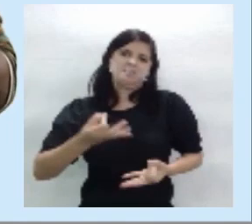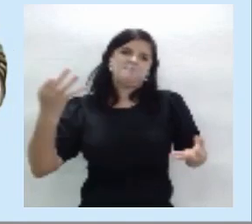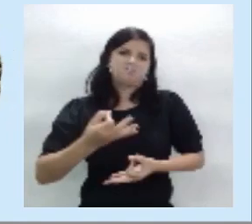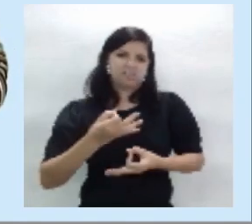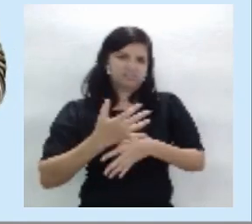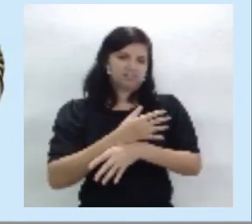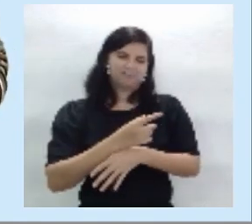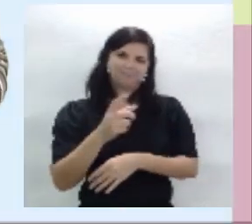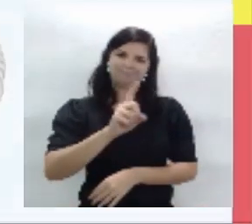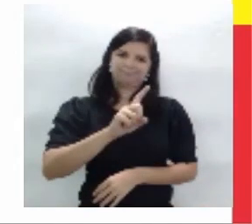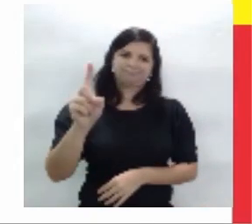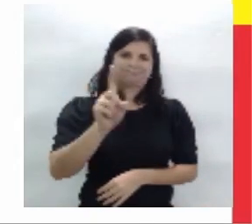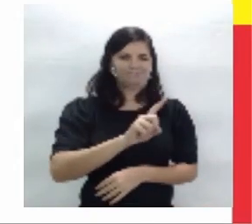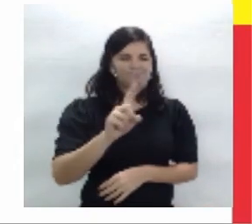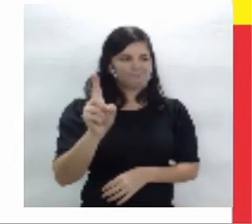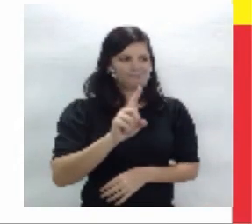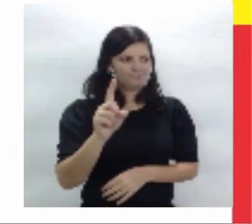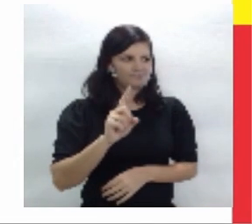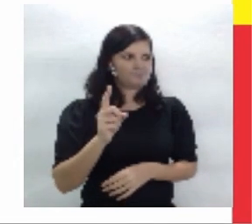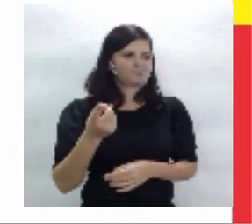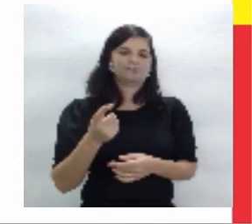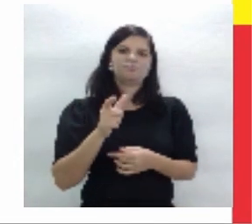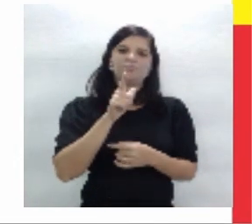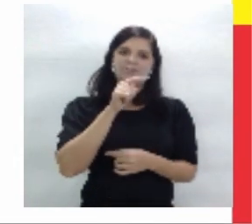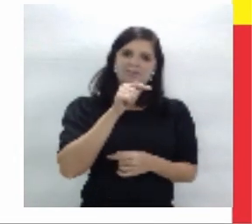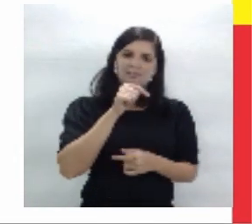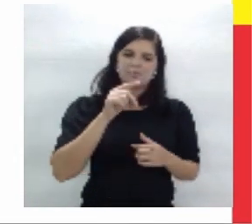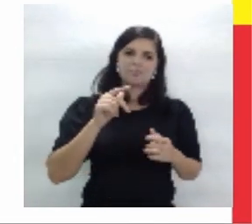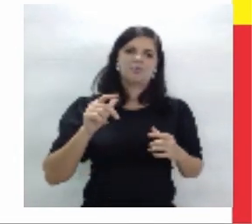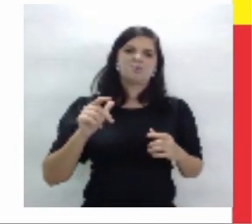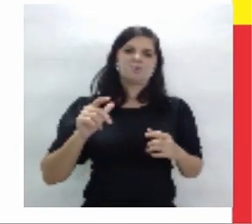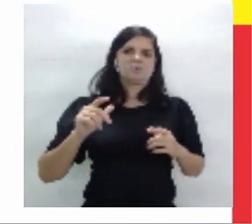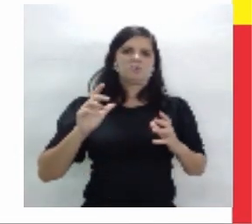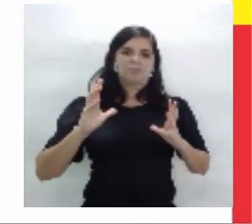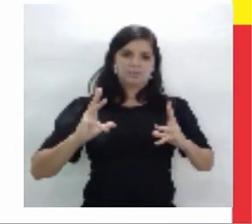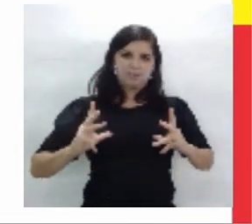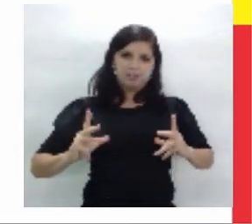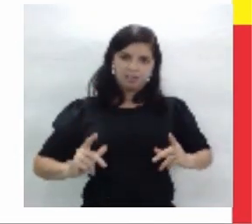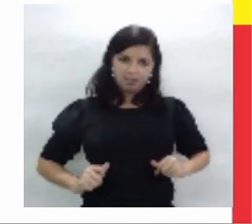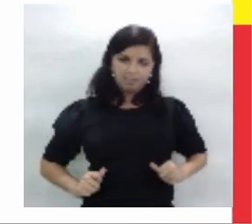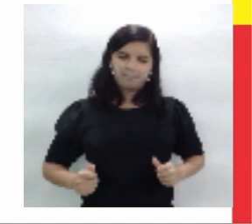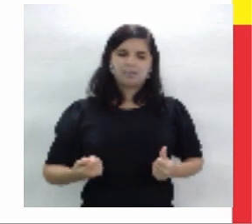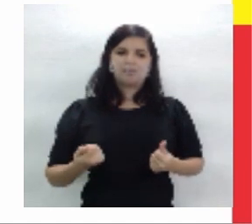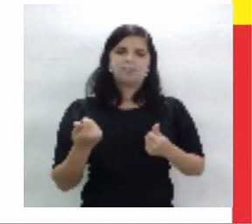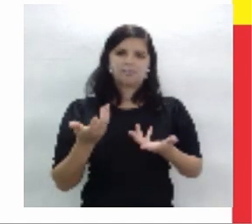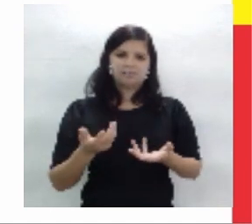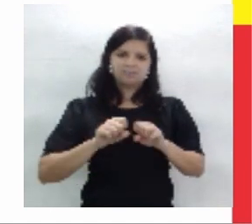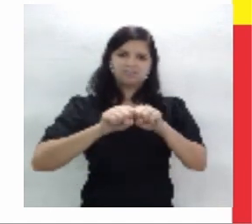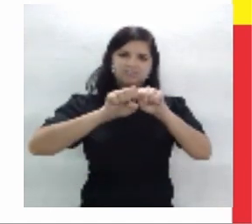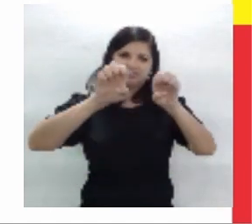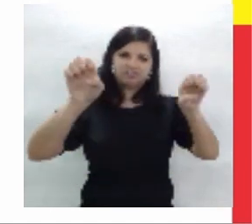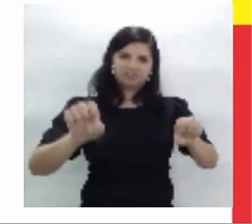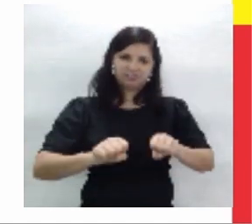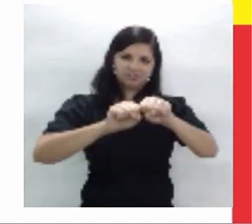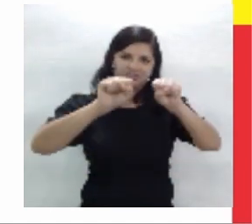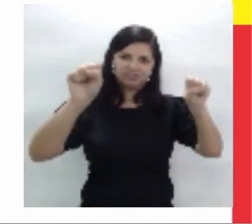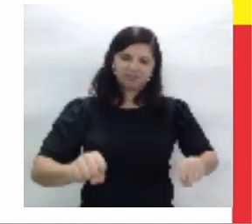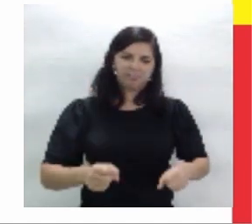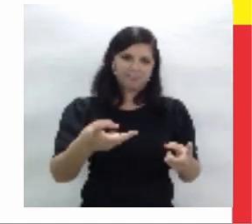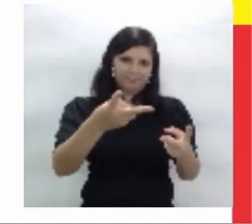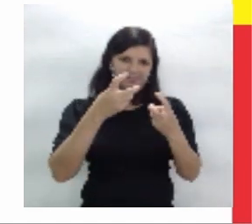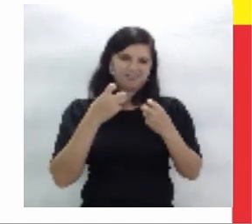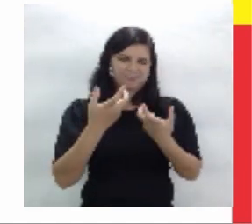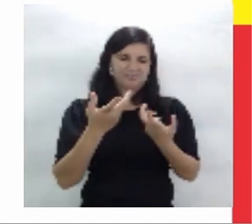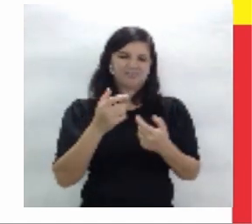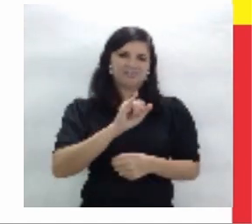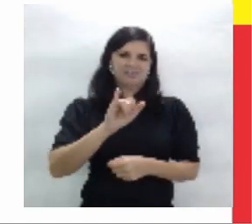Olha na tela. A gente observa que a água potável do esgoto, ela funciona basicamente por esse sistema aí que vocês estão olhando, tá?